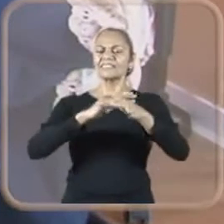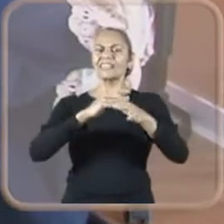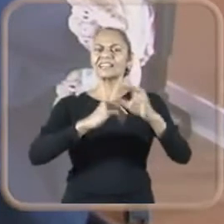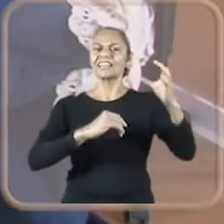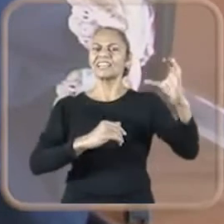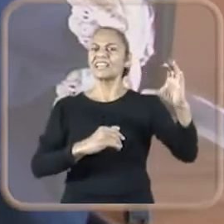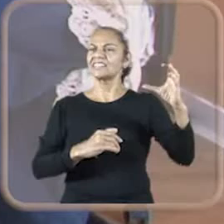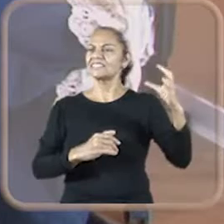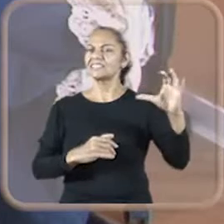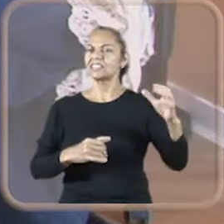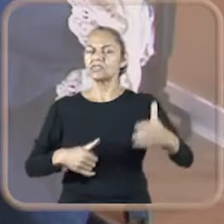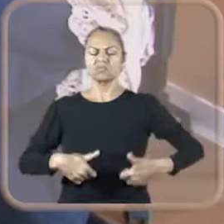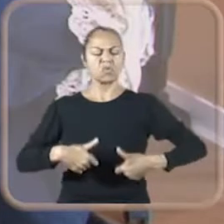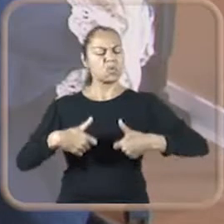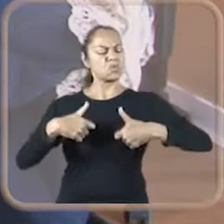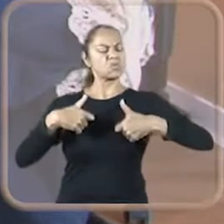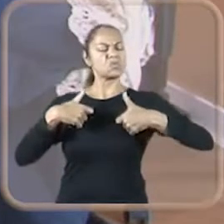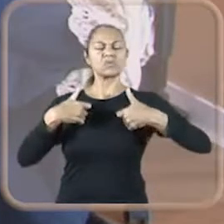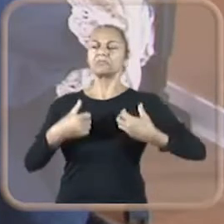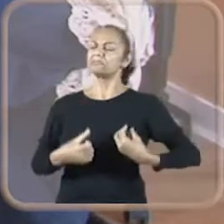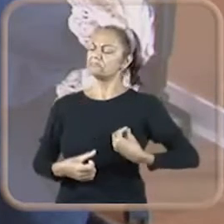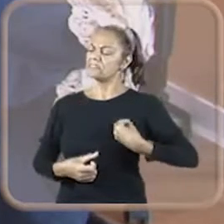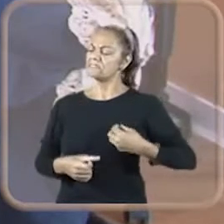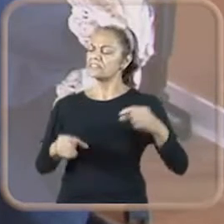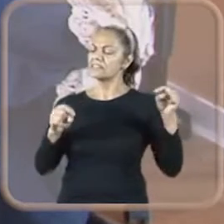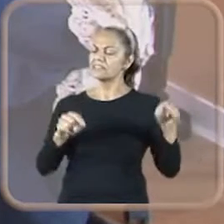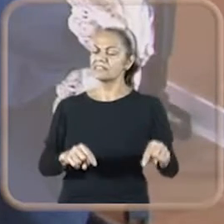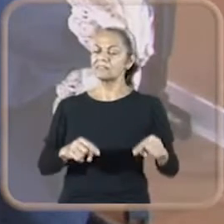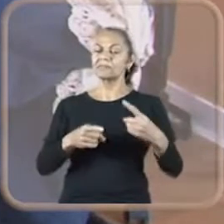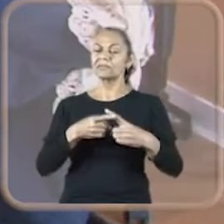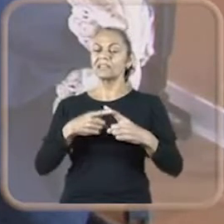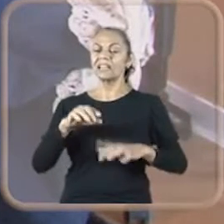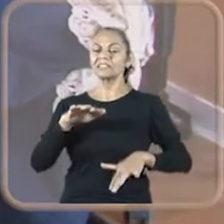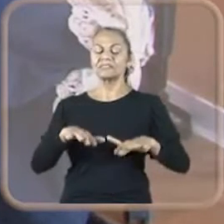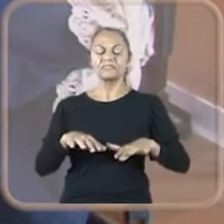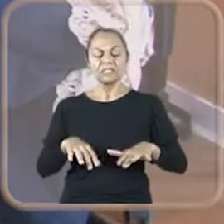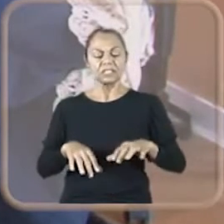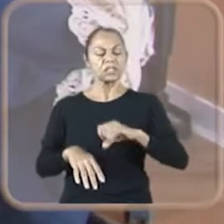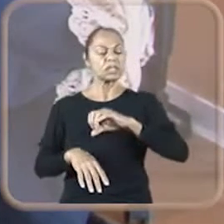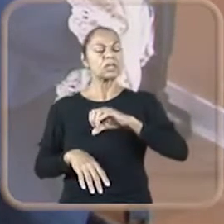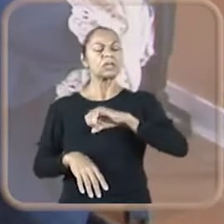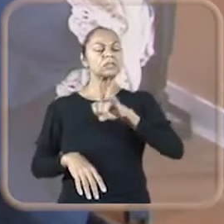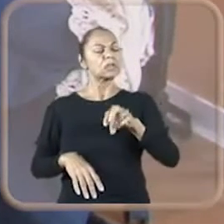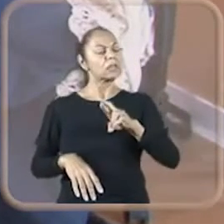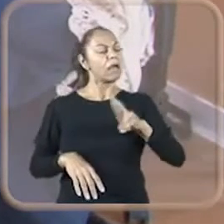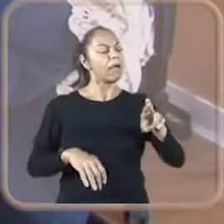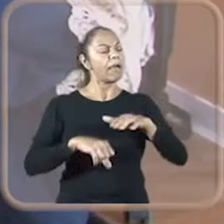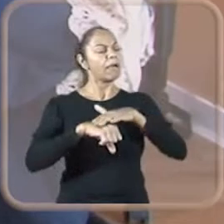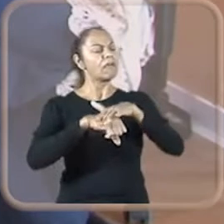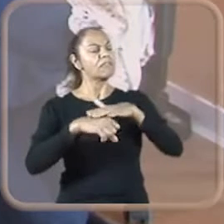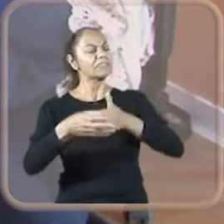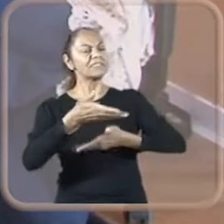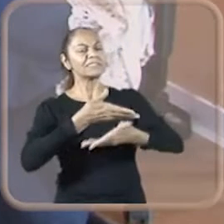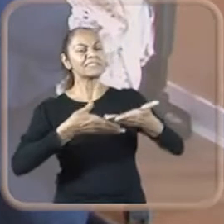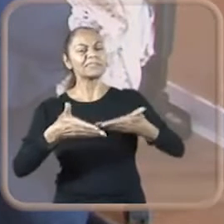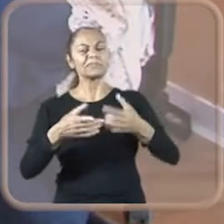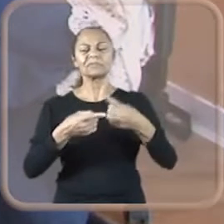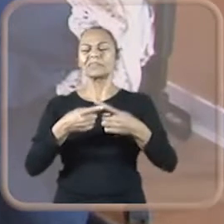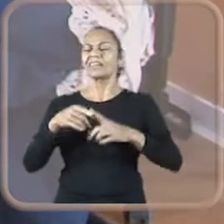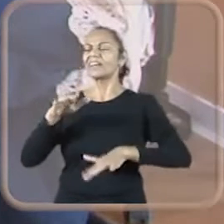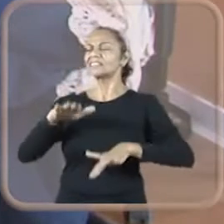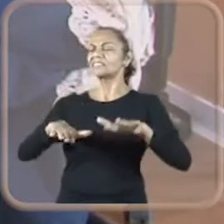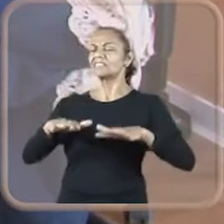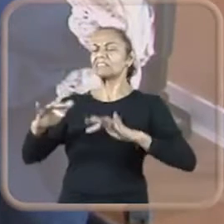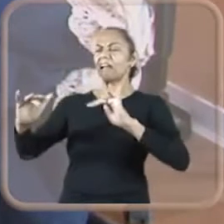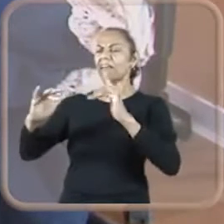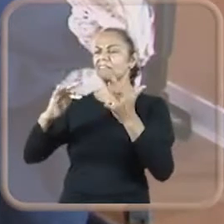resgate à autoestima da cidade de Cariacica, de resgatar o orgulho de viver aqui. Porque eu sempre falo, às vezes até com o JR nos bastidores,